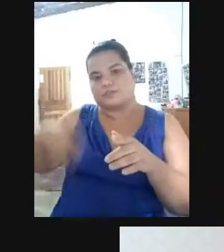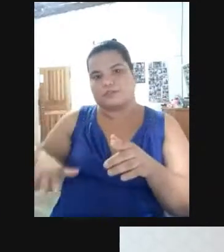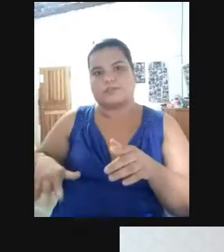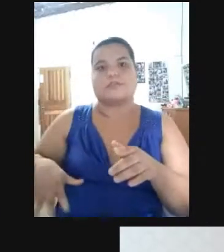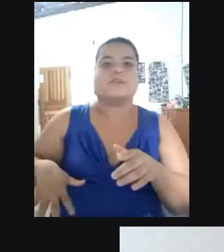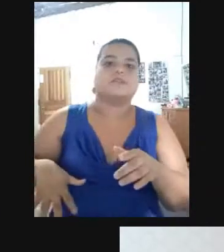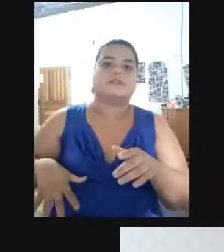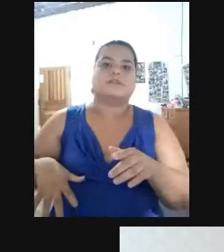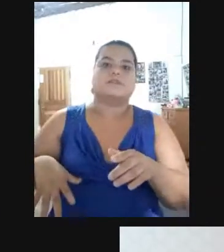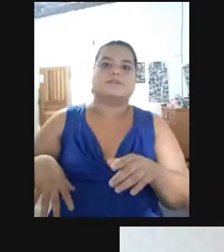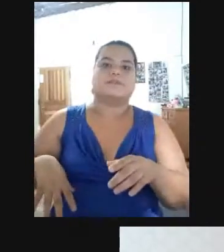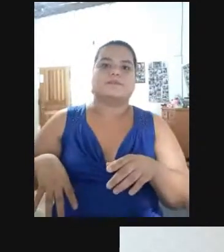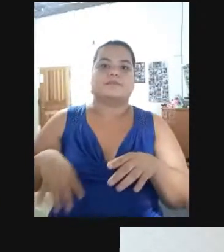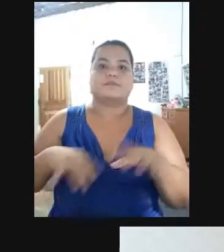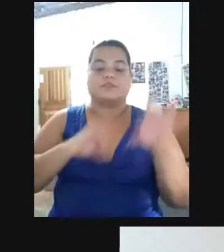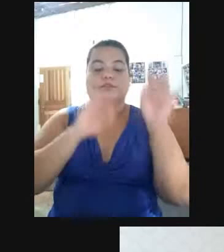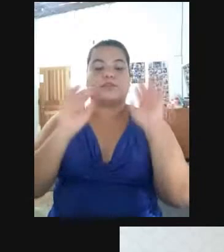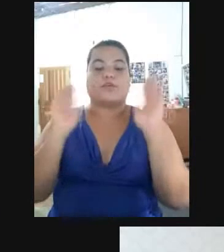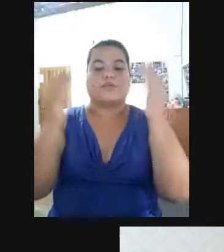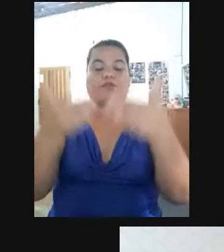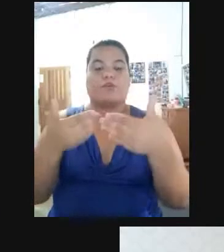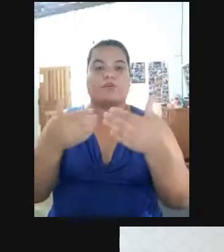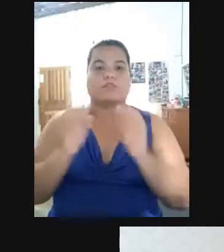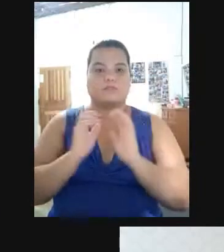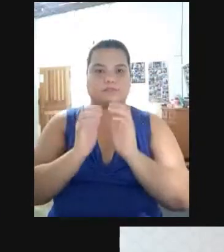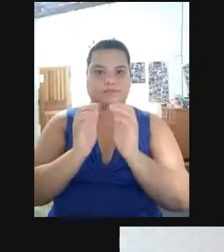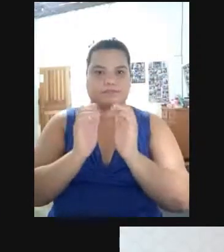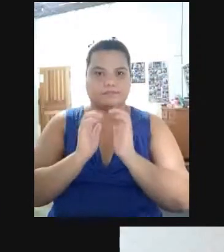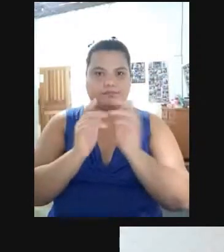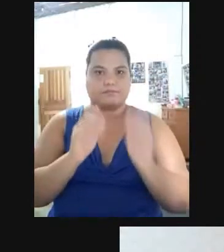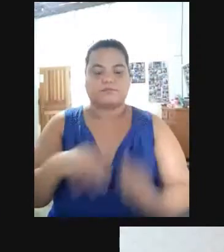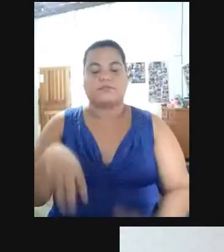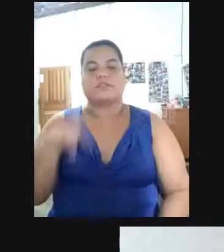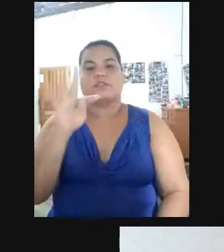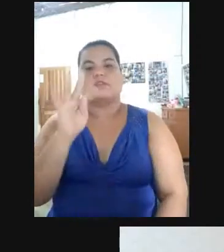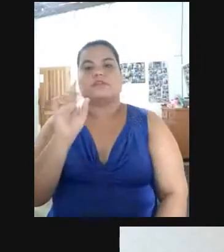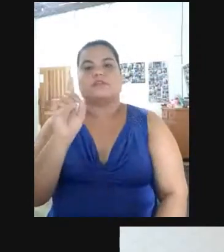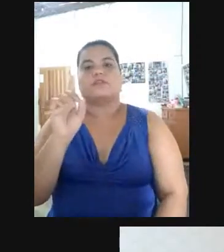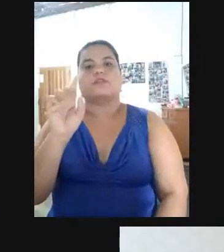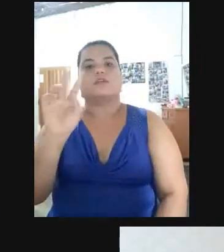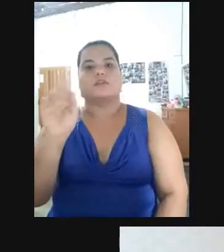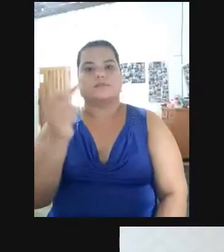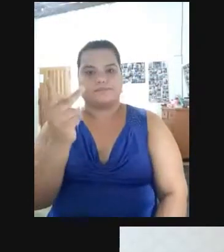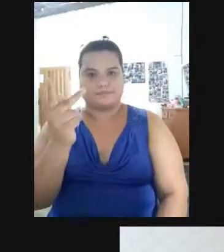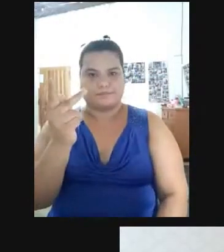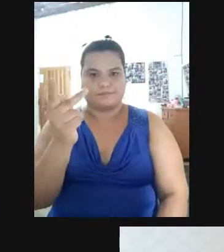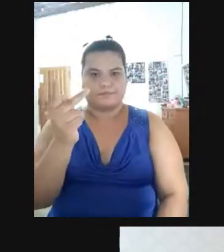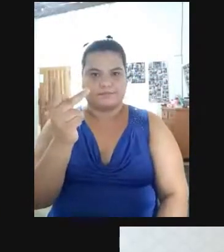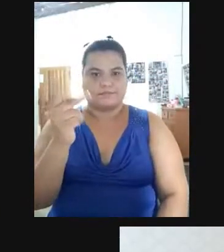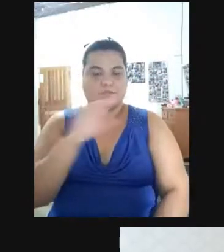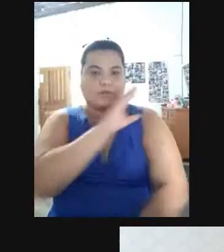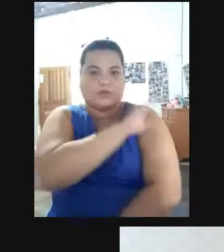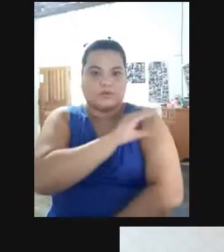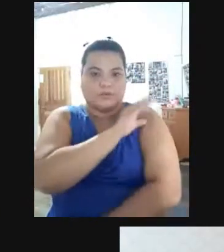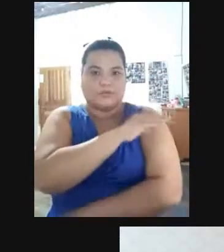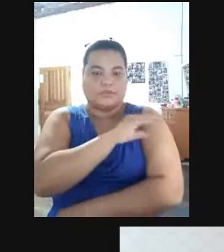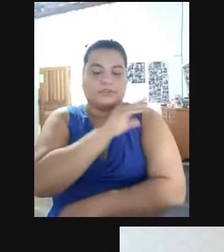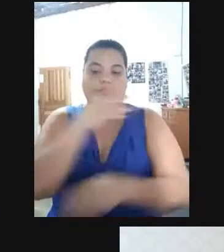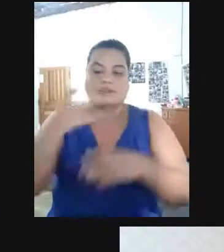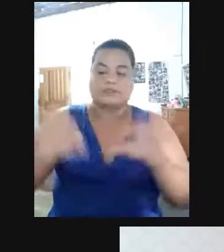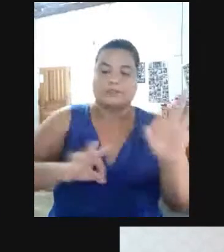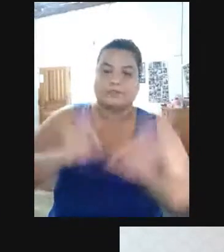com foco em autismo e TDAH. Coordena o projeto de extensão TA Nutri,